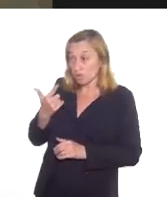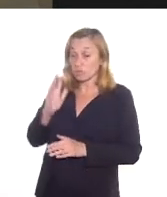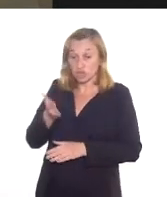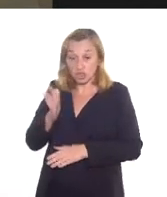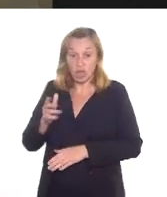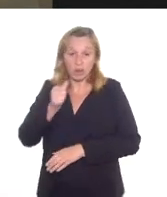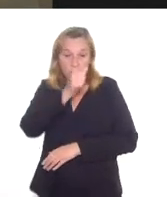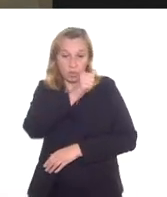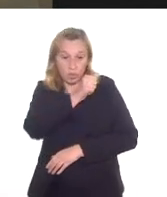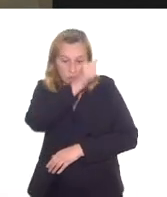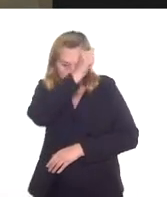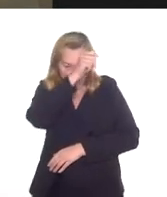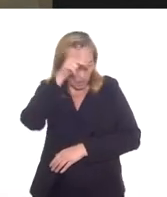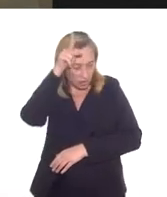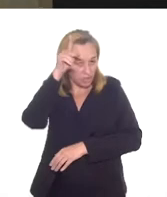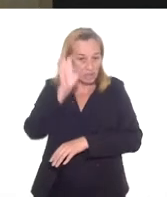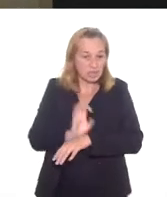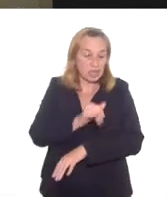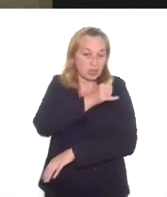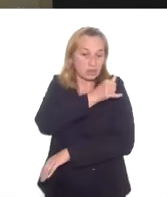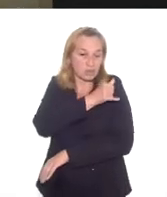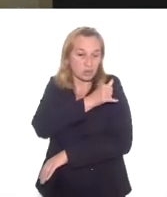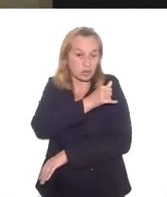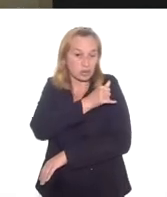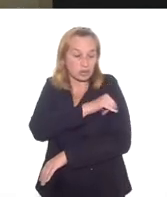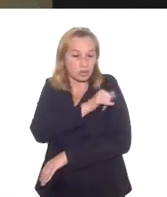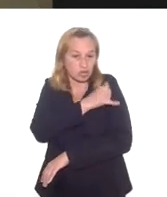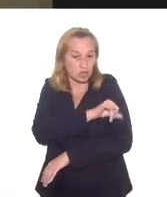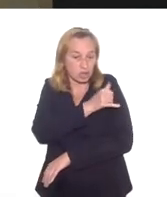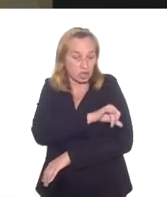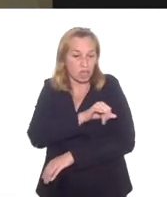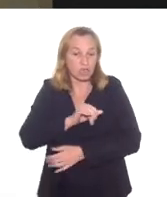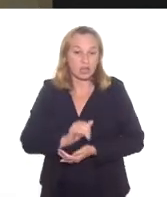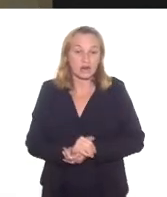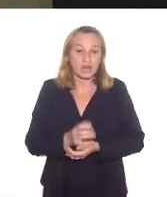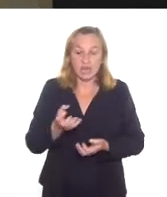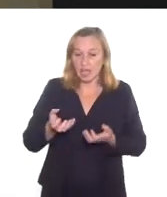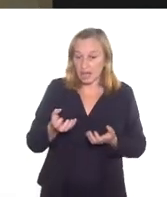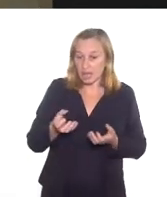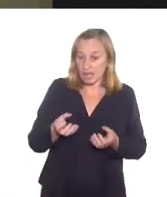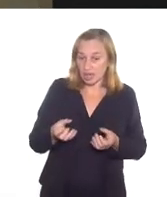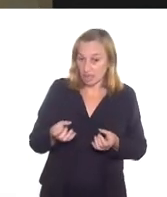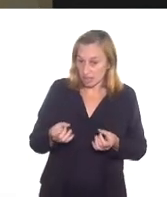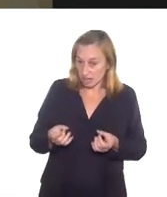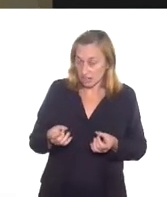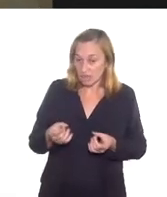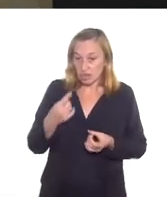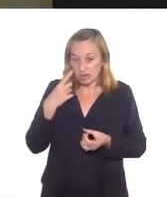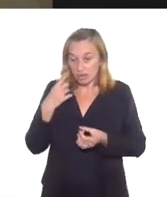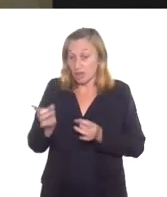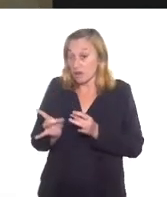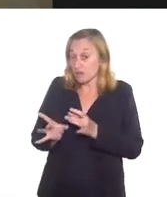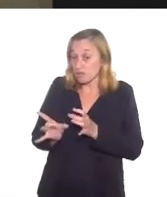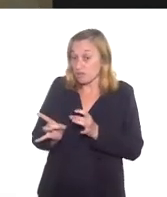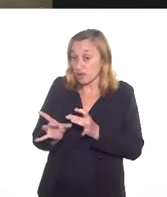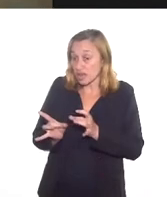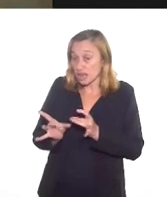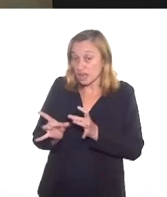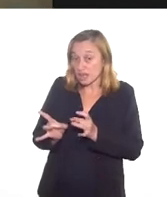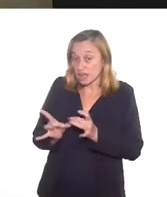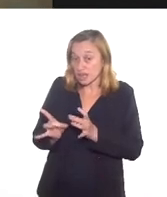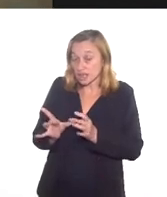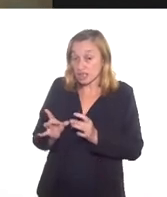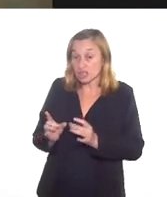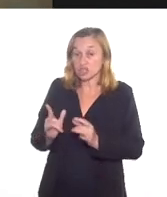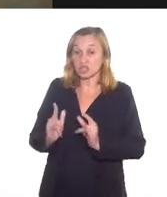prefeito da cidade do Rio de Janeiro, Eduardo Paes, querendo promover a partir da venda de imóveis públicos.